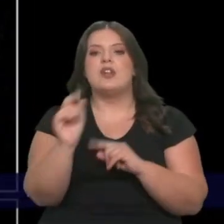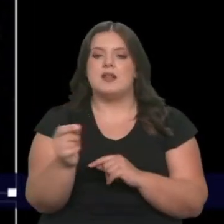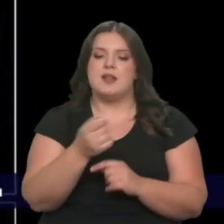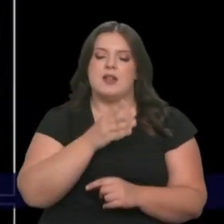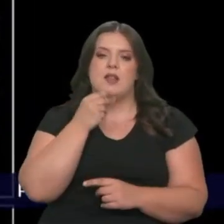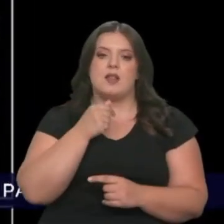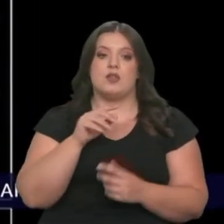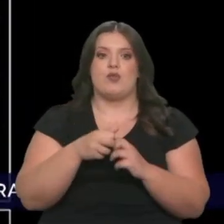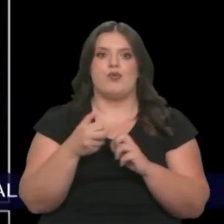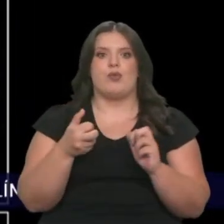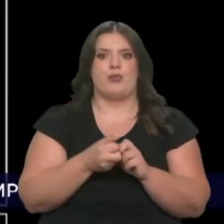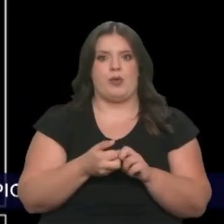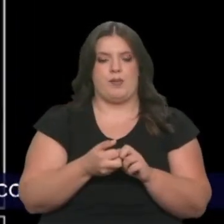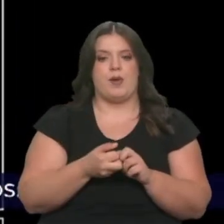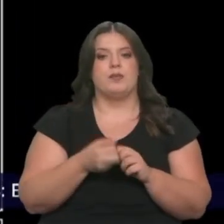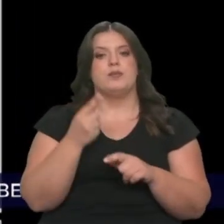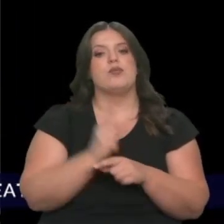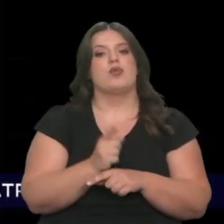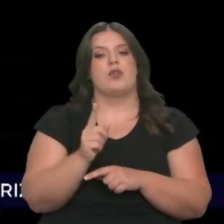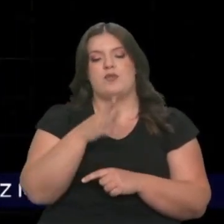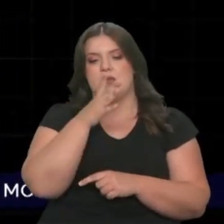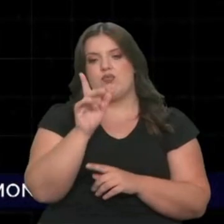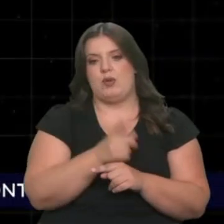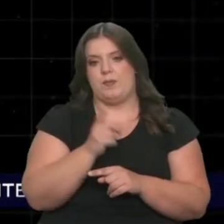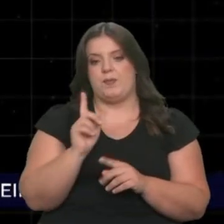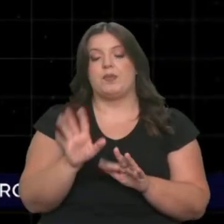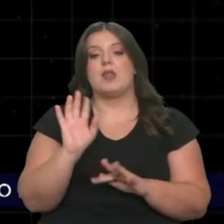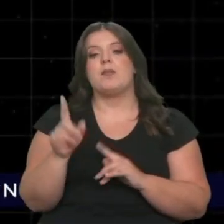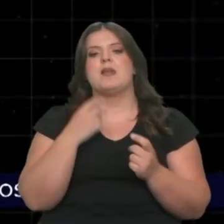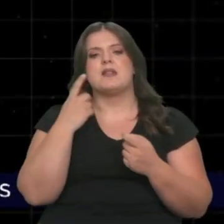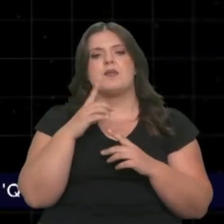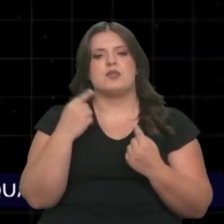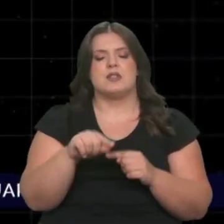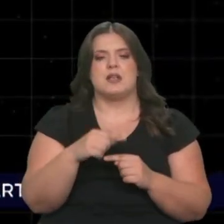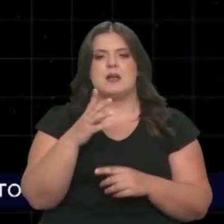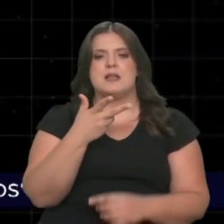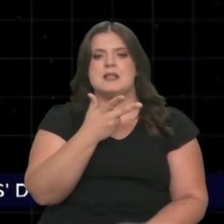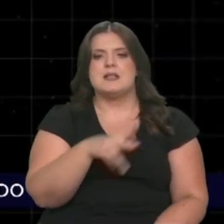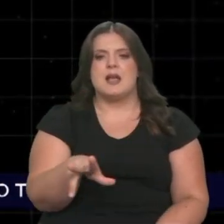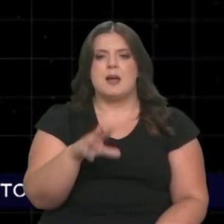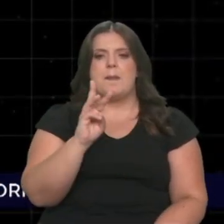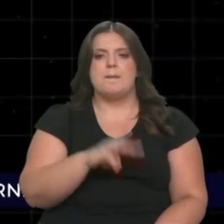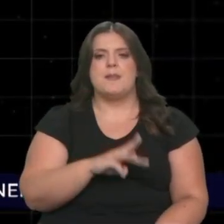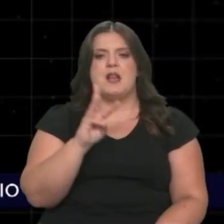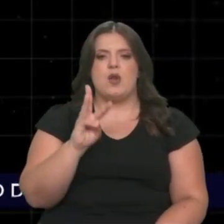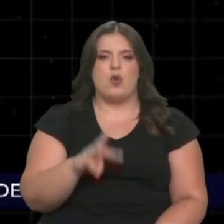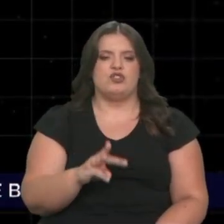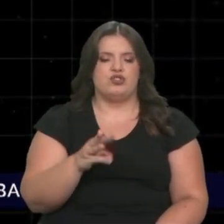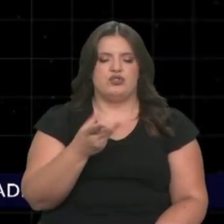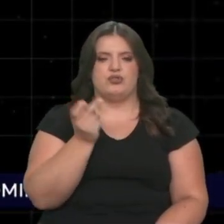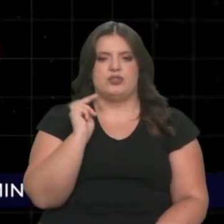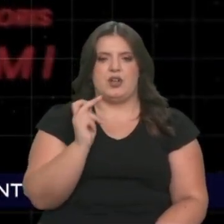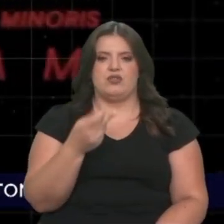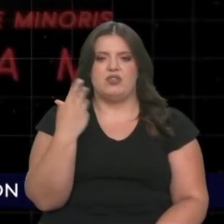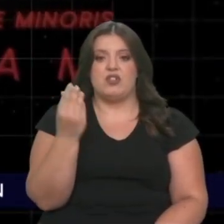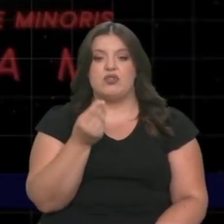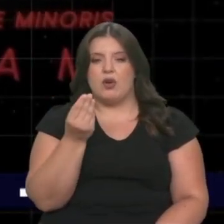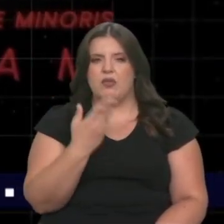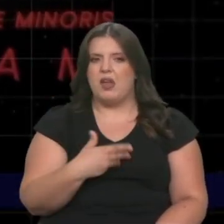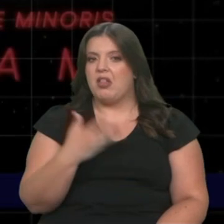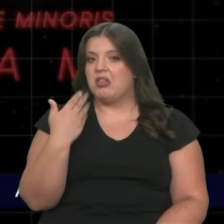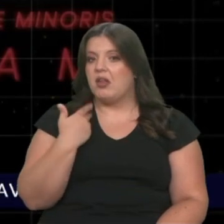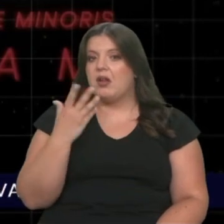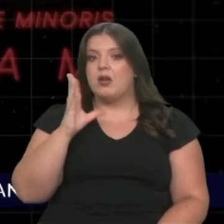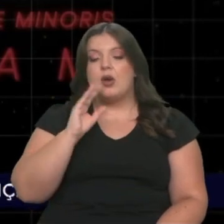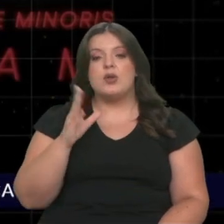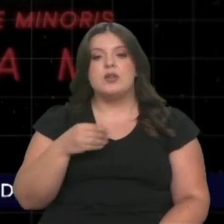para os astrónomos, já vou dizer porquê. E também pensávamos que tinha cerca de 100 milhões de anos. Isto é jovem, isto é antigo, não sei, também